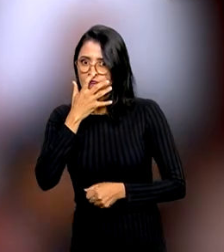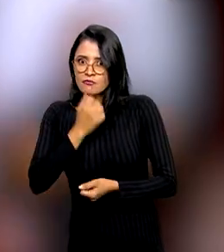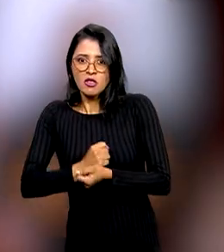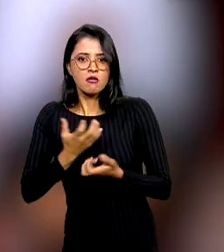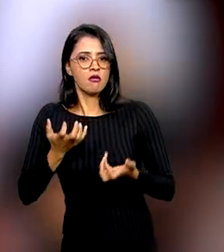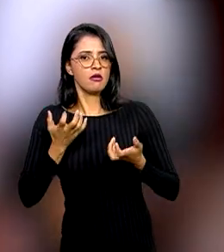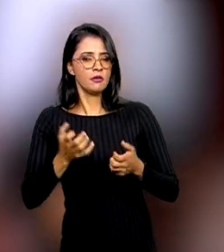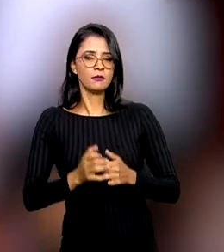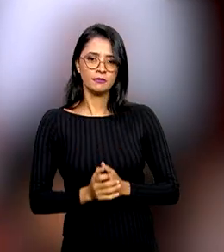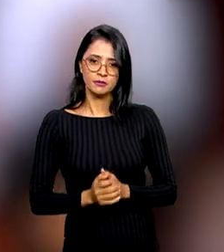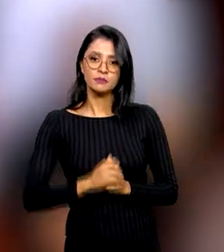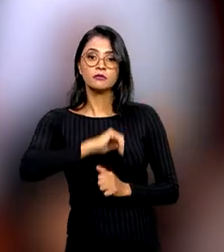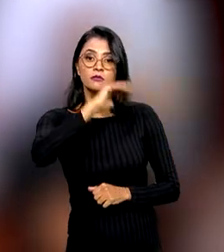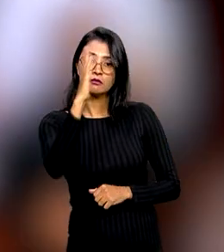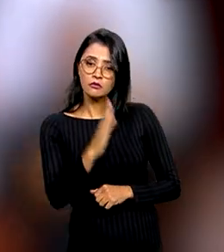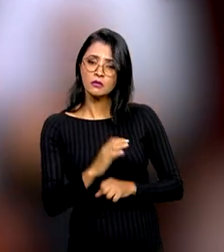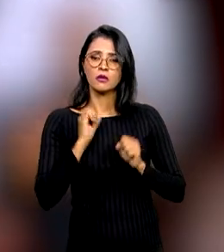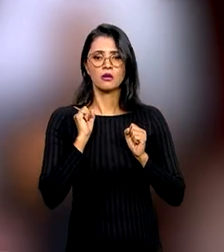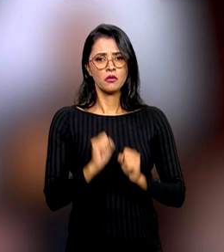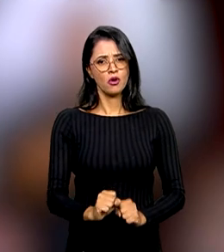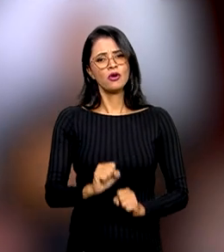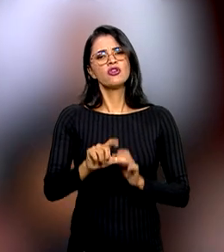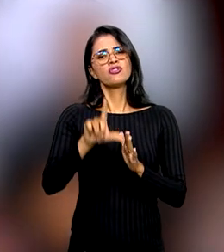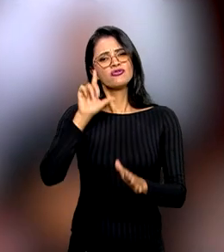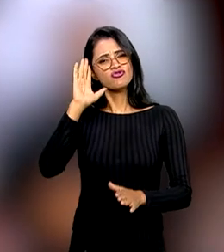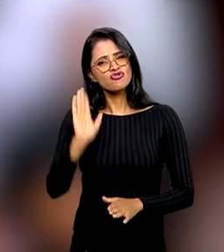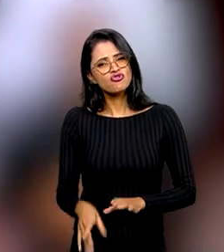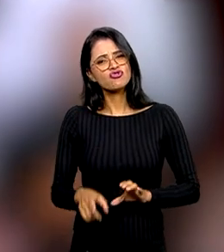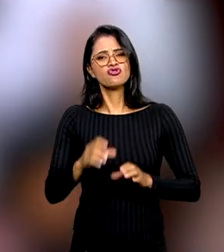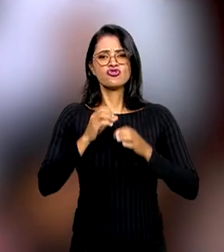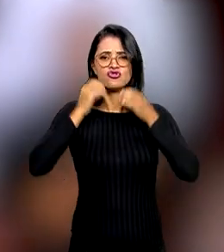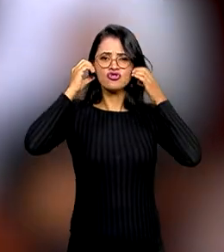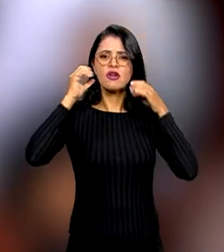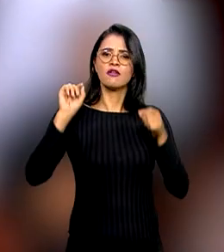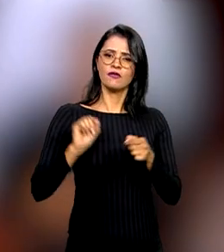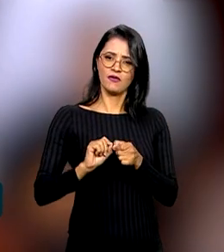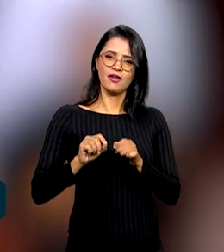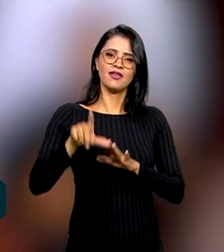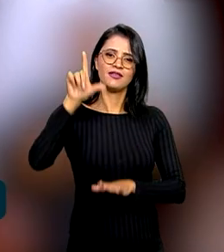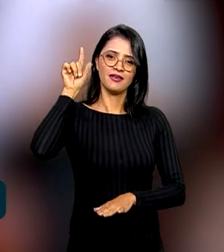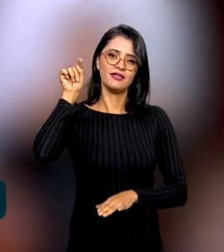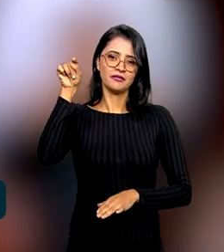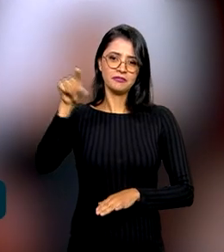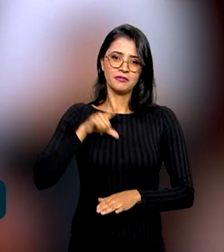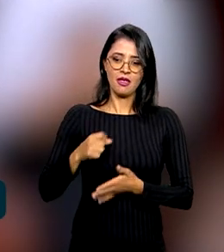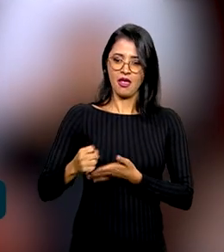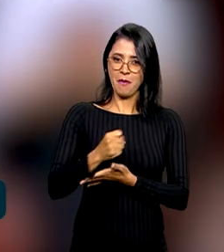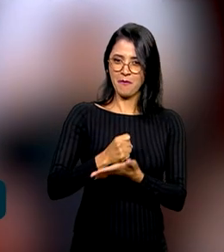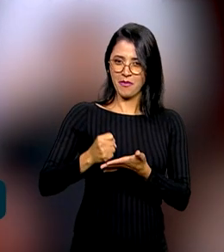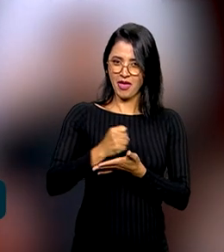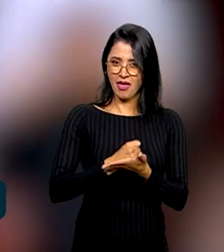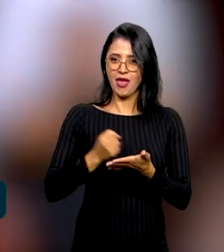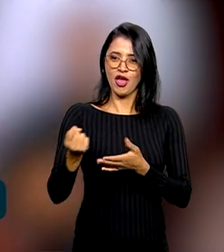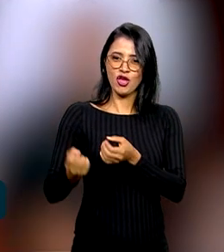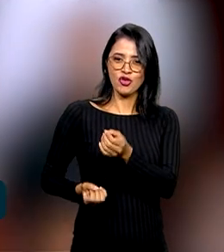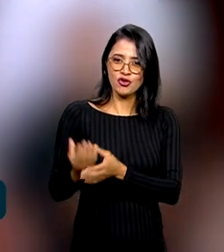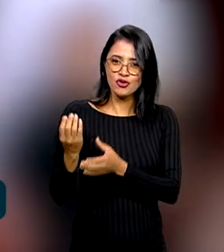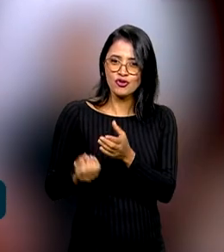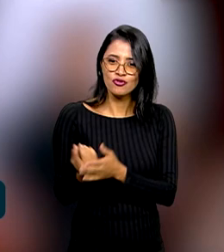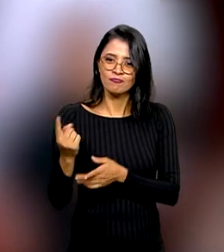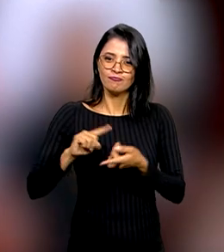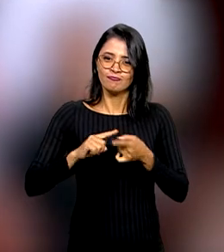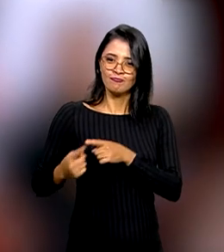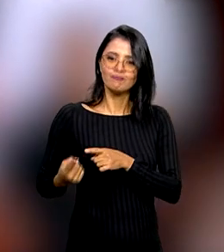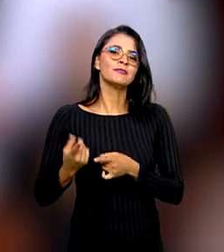O Brasil pode, como já fizemos em Moçambique com a empresa de remédio, produzir antirretrovirais